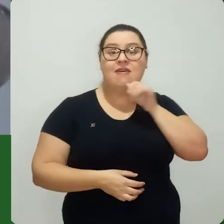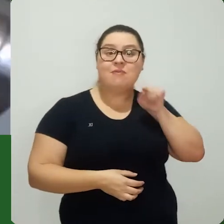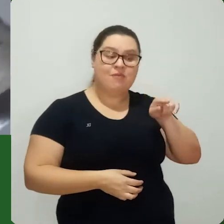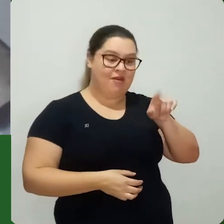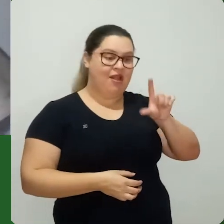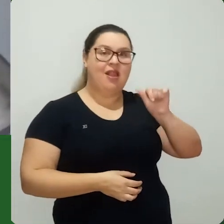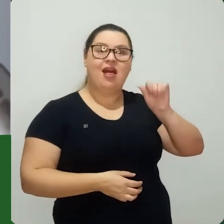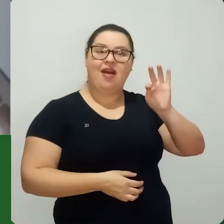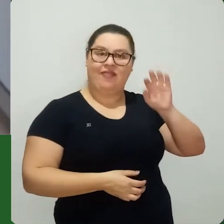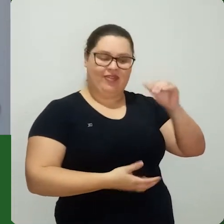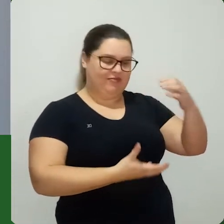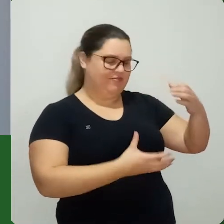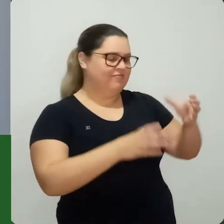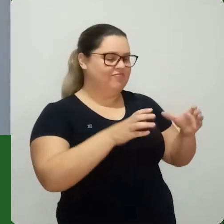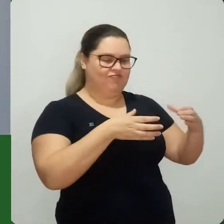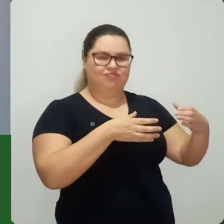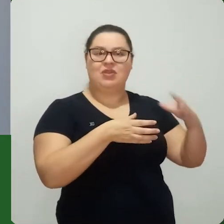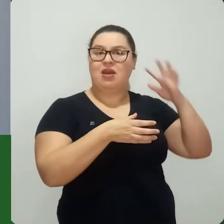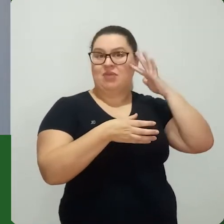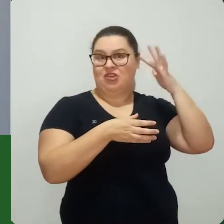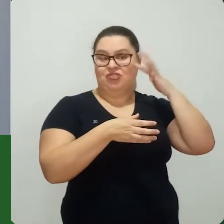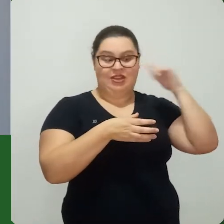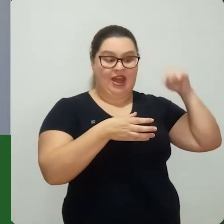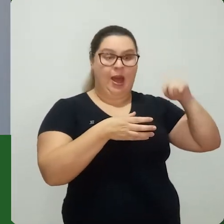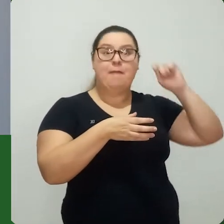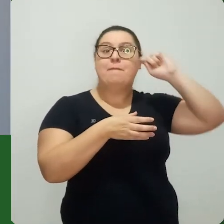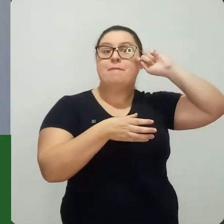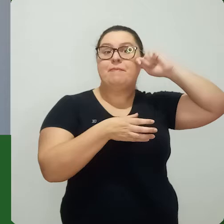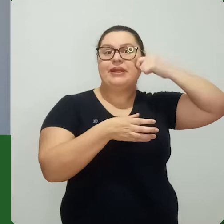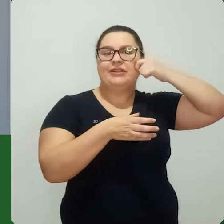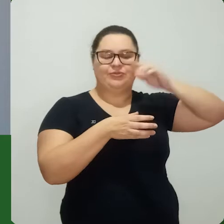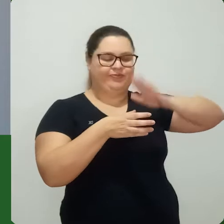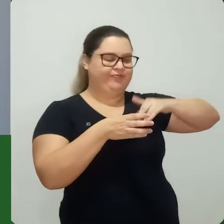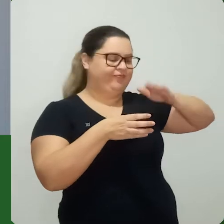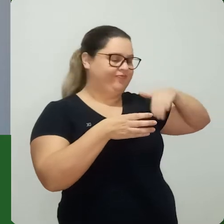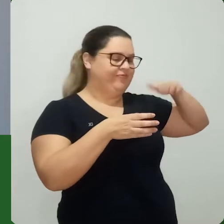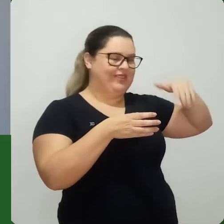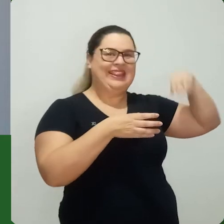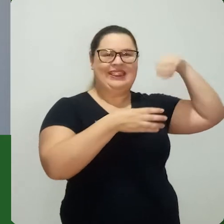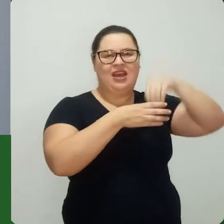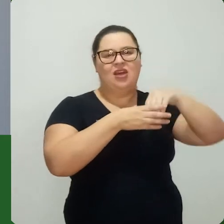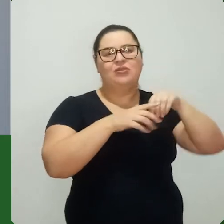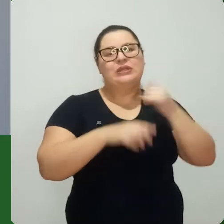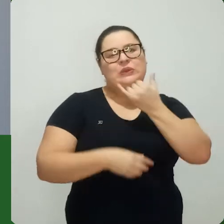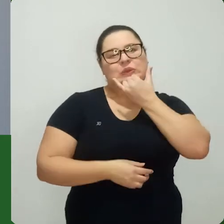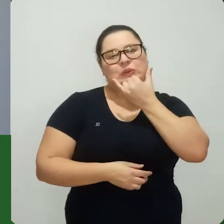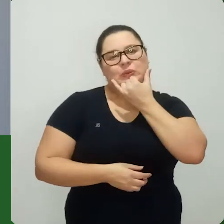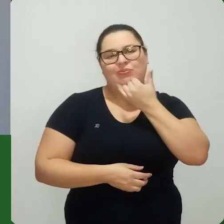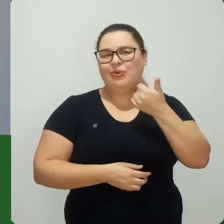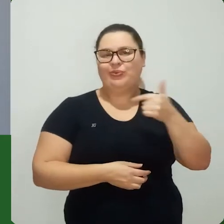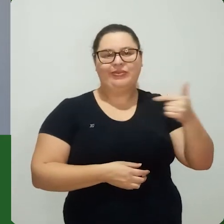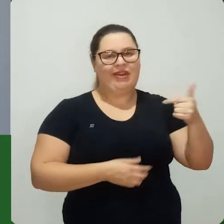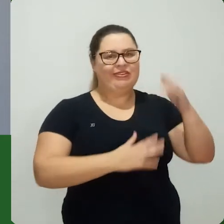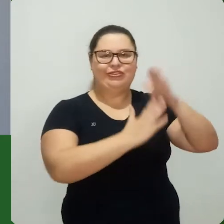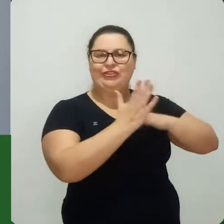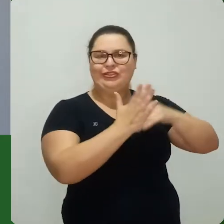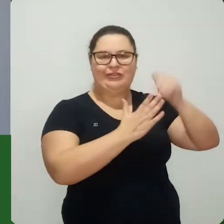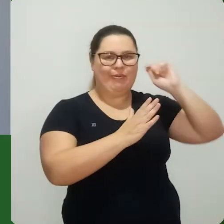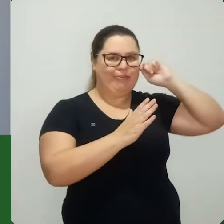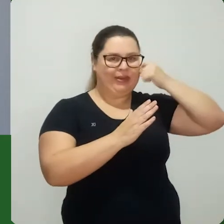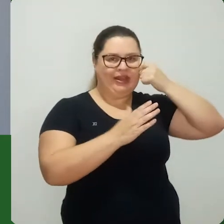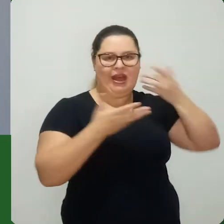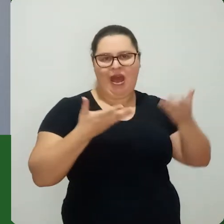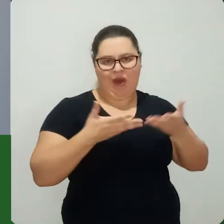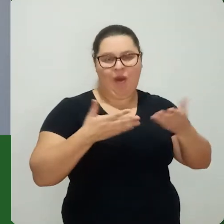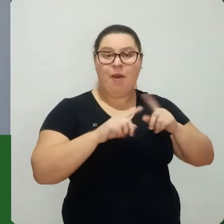tinta aqui. E, enfim, ela vai ficar assim mesmo. Mas pense nessa lata, pense num cômodo, pense em um local